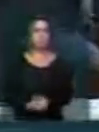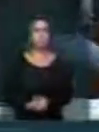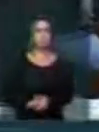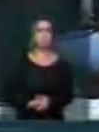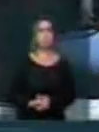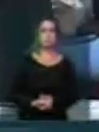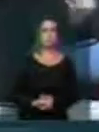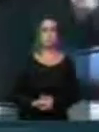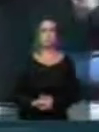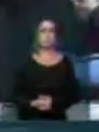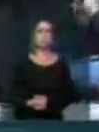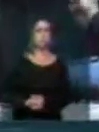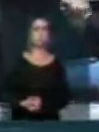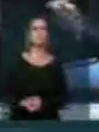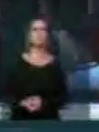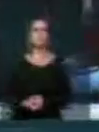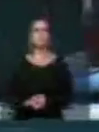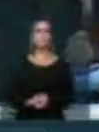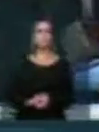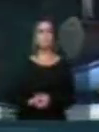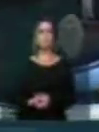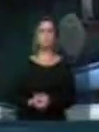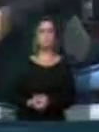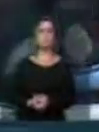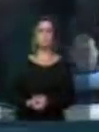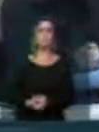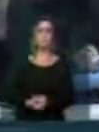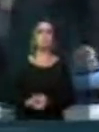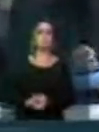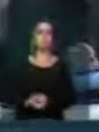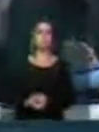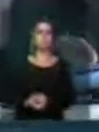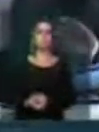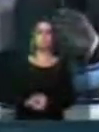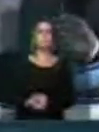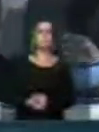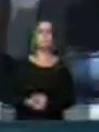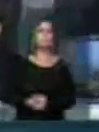Deputada, pela ordem. Questão de ordem, deputado.